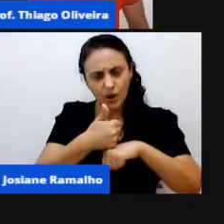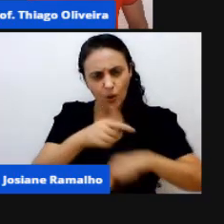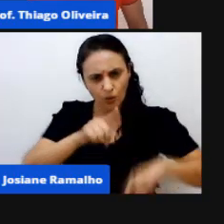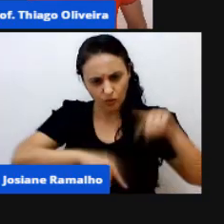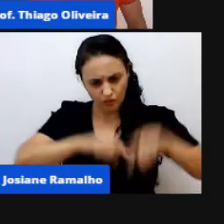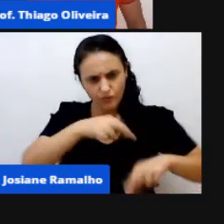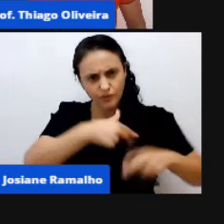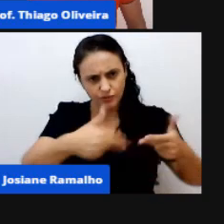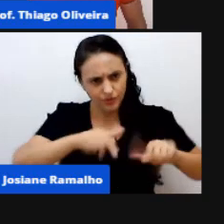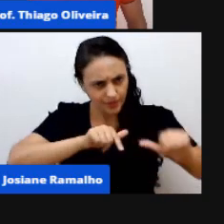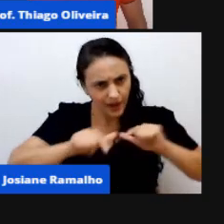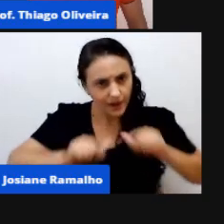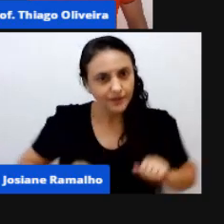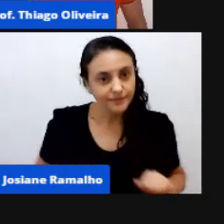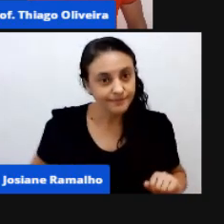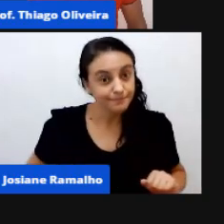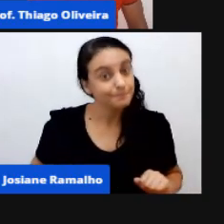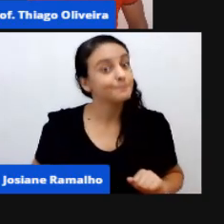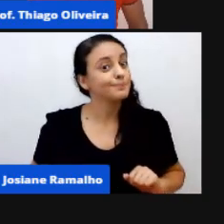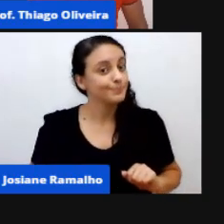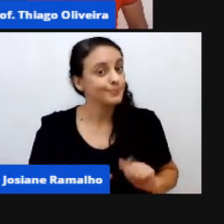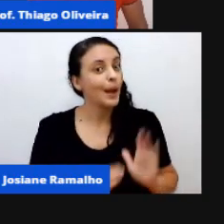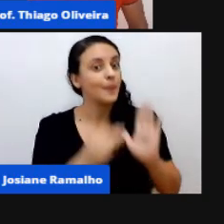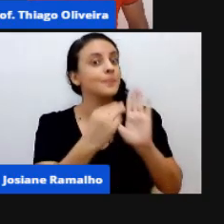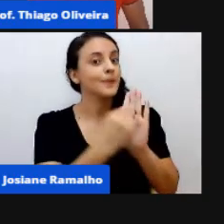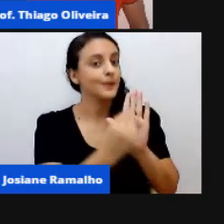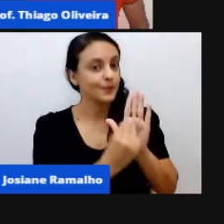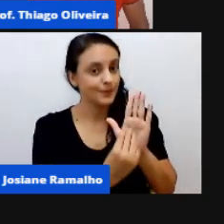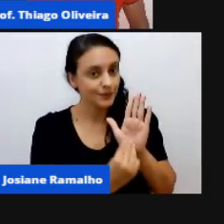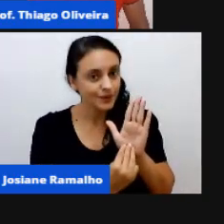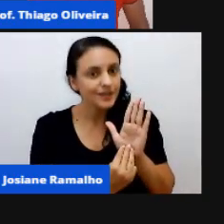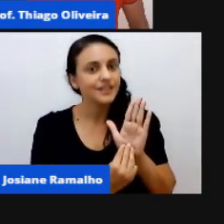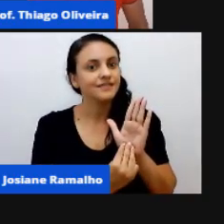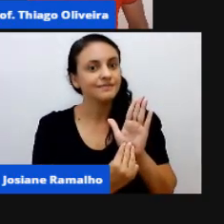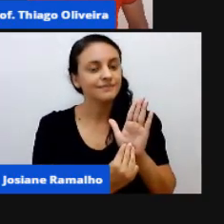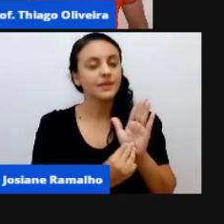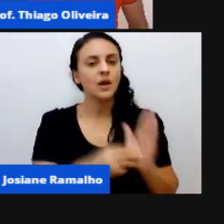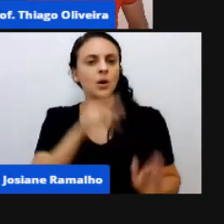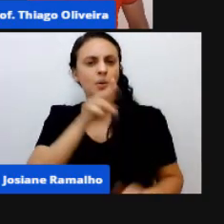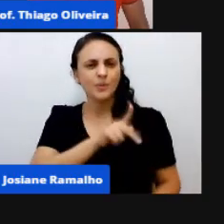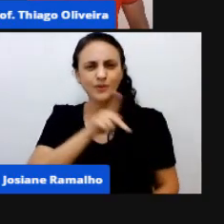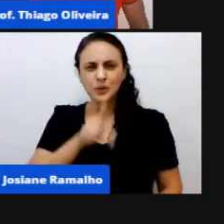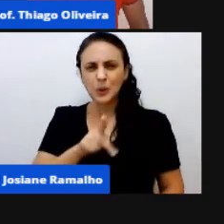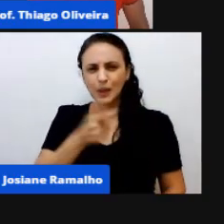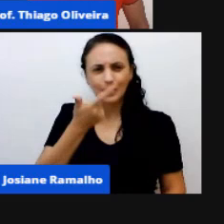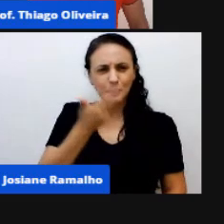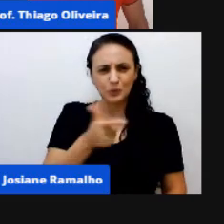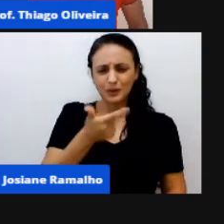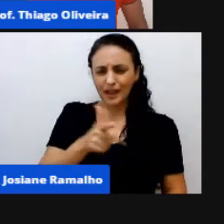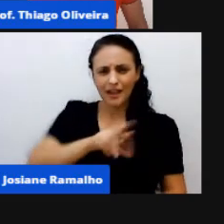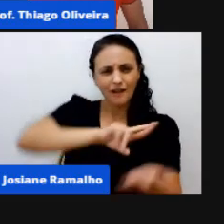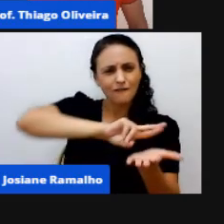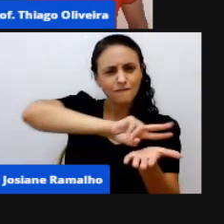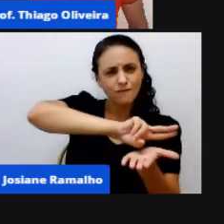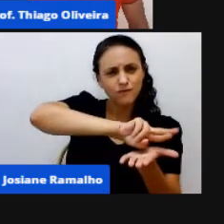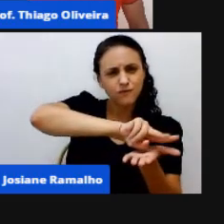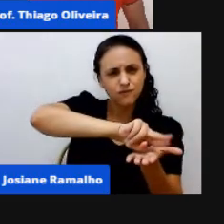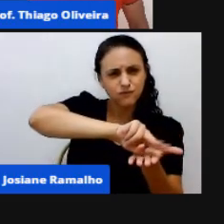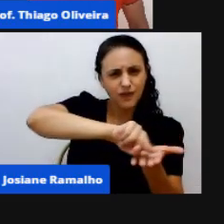São as metodologias. Professor que não tem uma diversidade